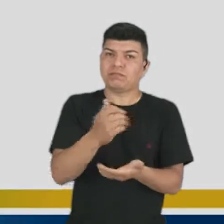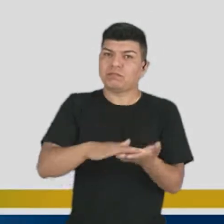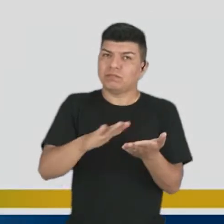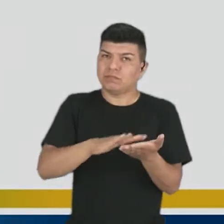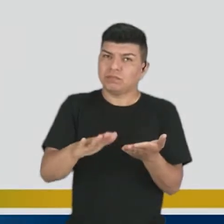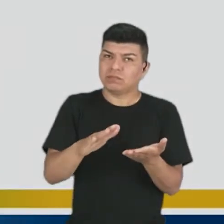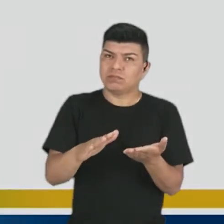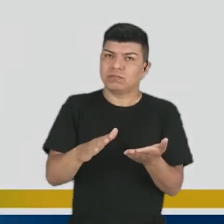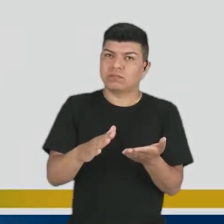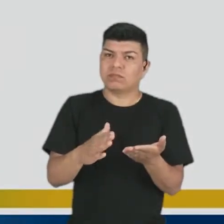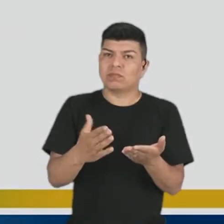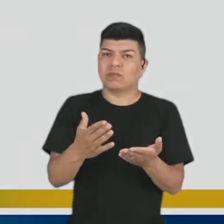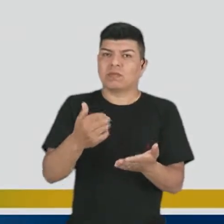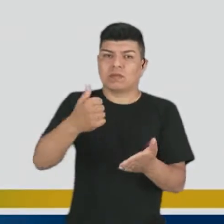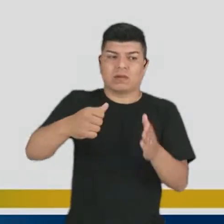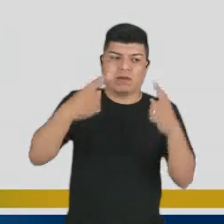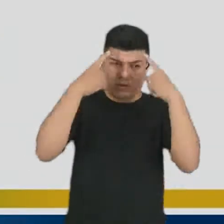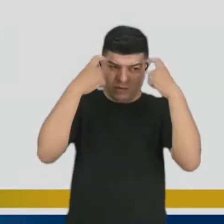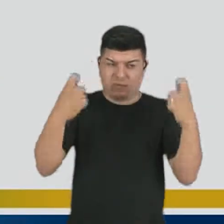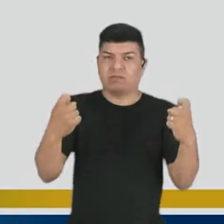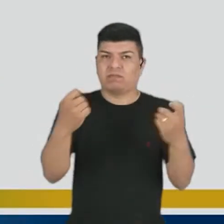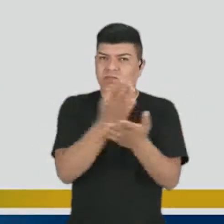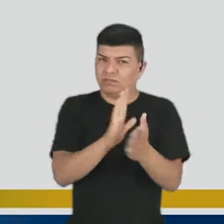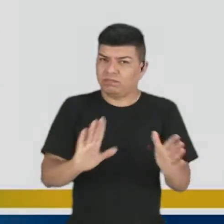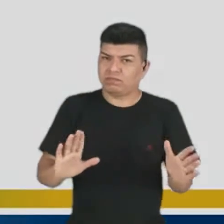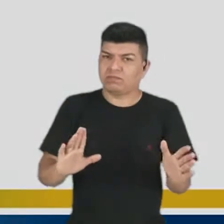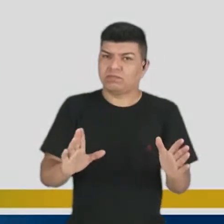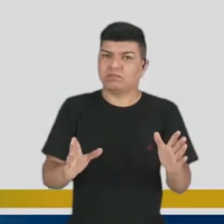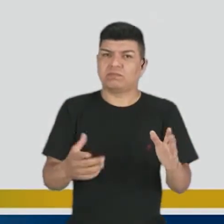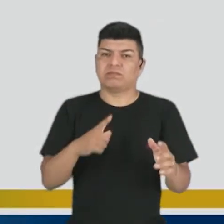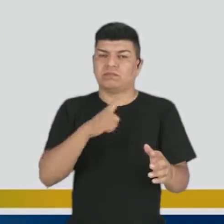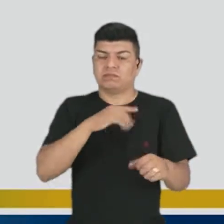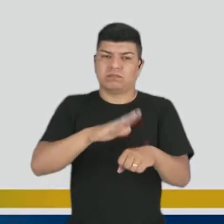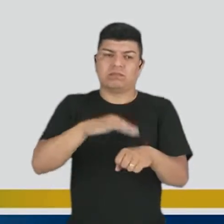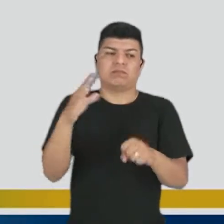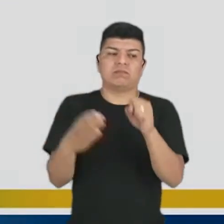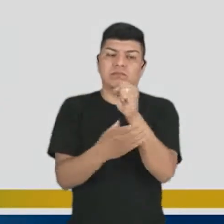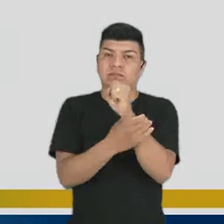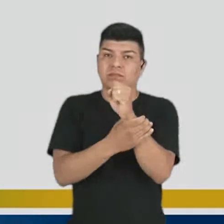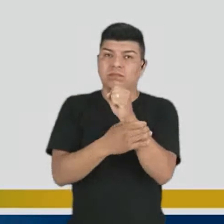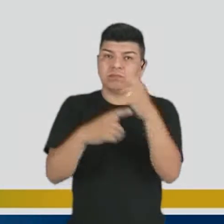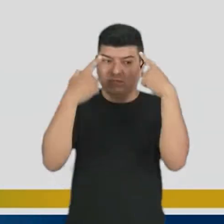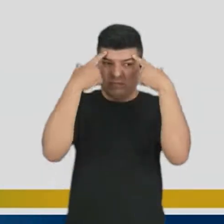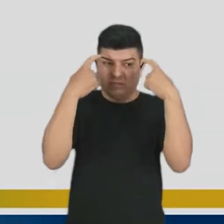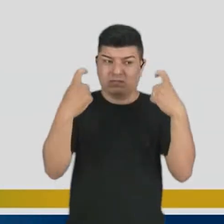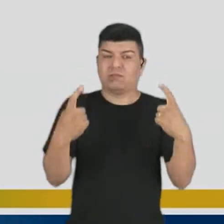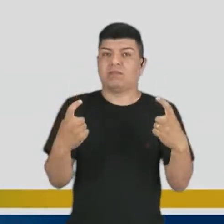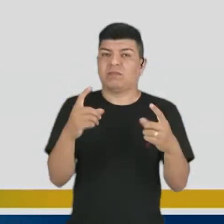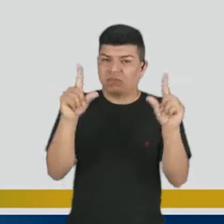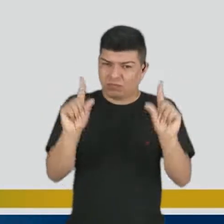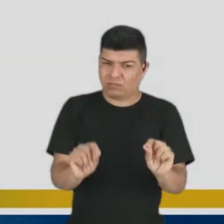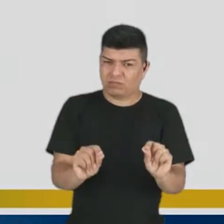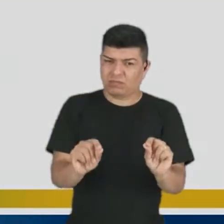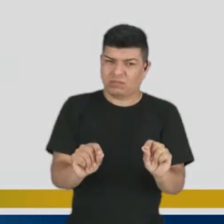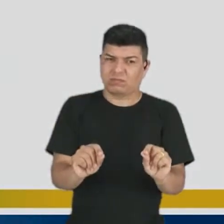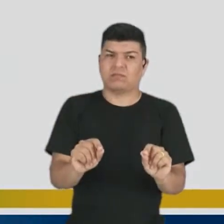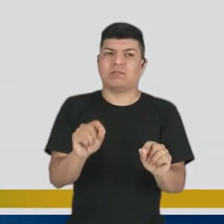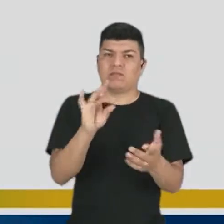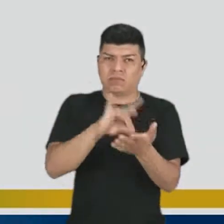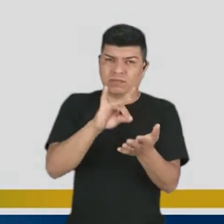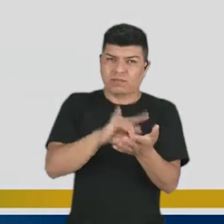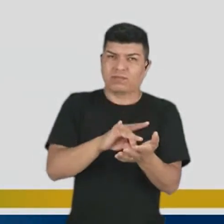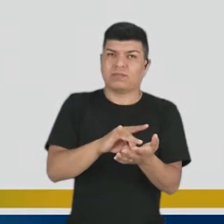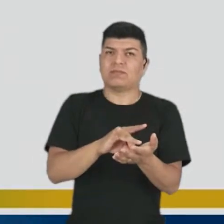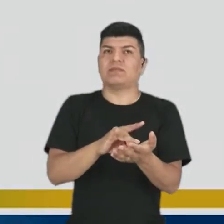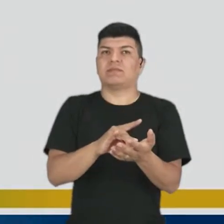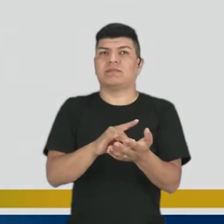violência? Quer dizer, quanto mais policiais eu contrato, quanto mais segurança eu tenho, mais a violência diminui? Será que essa relação de fato